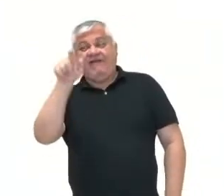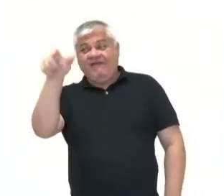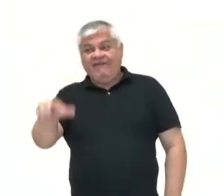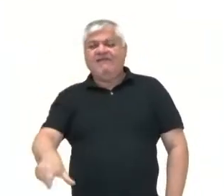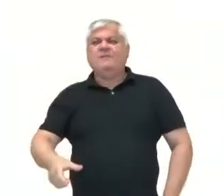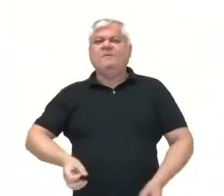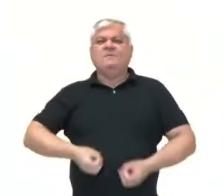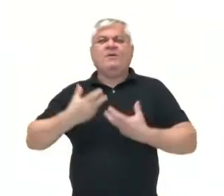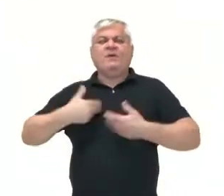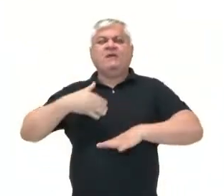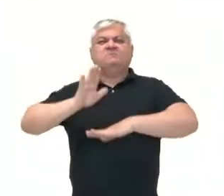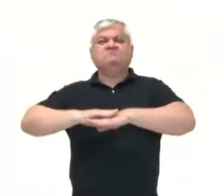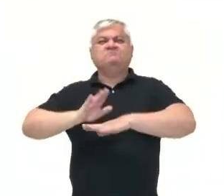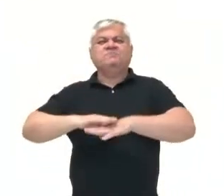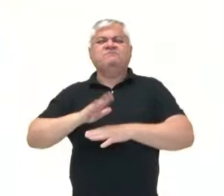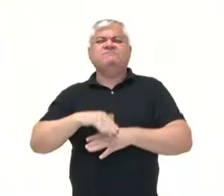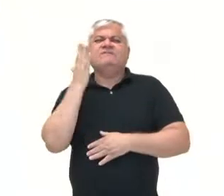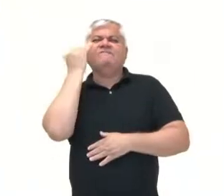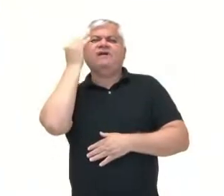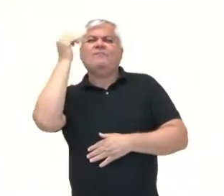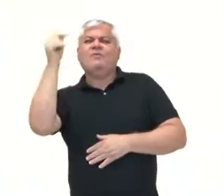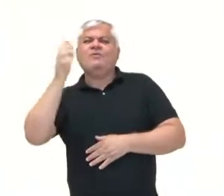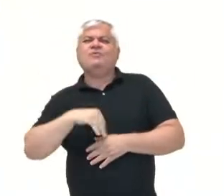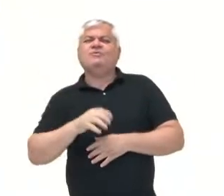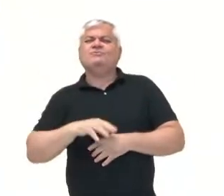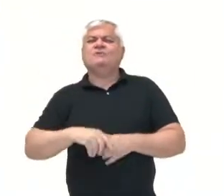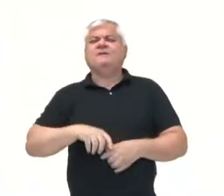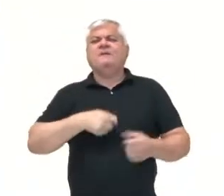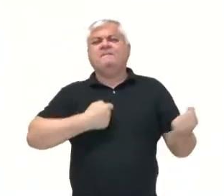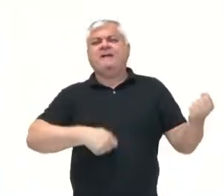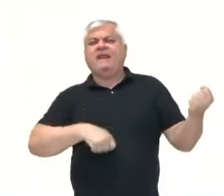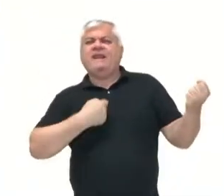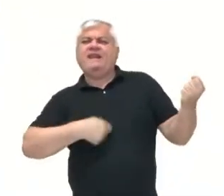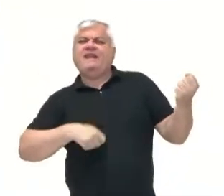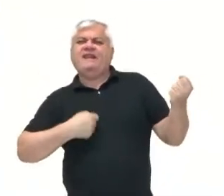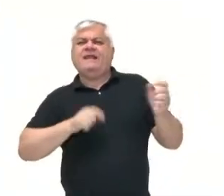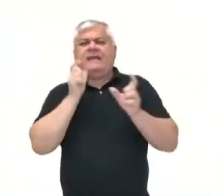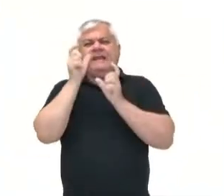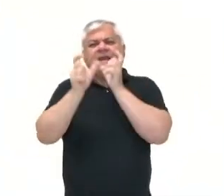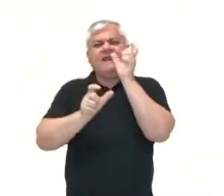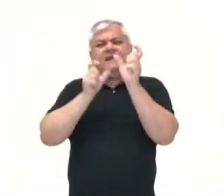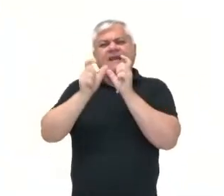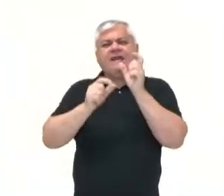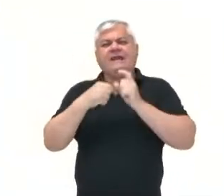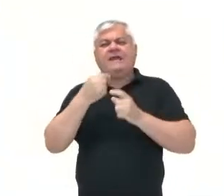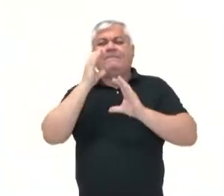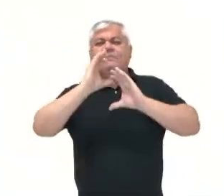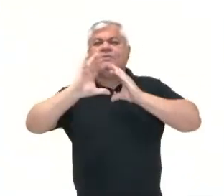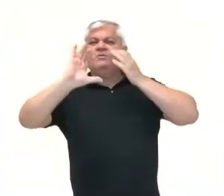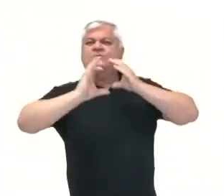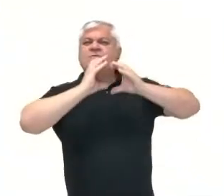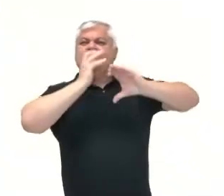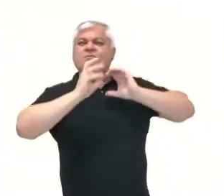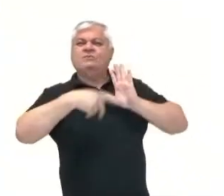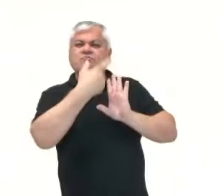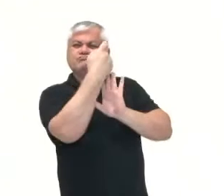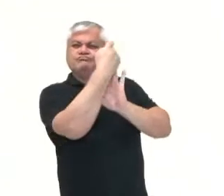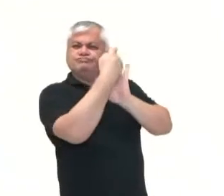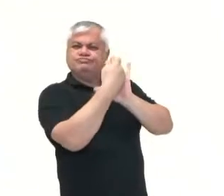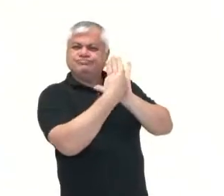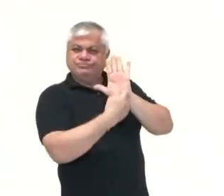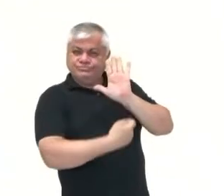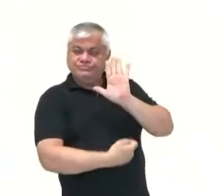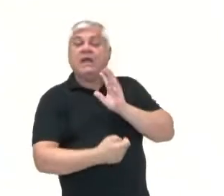popular, compositor, cantor e repentista brasileiro. Retratava a